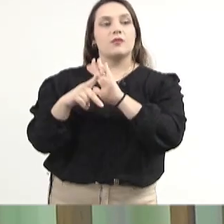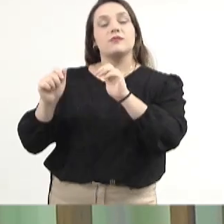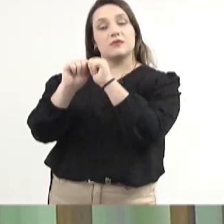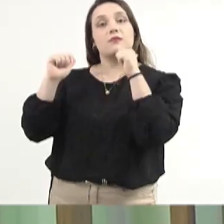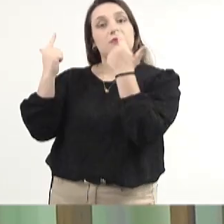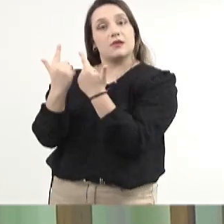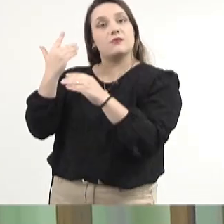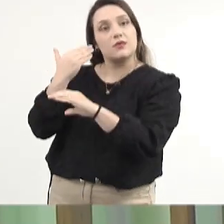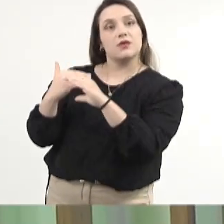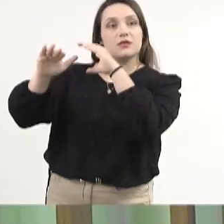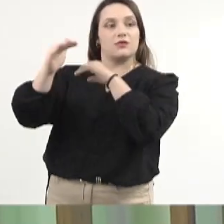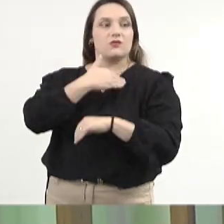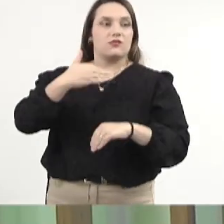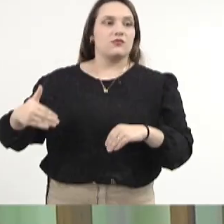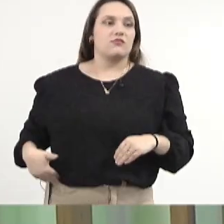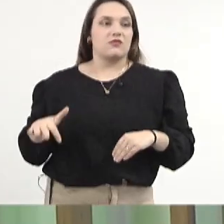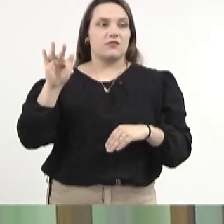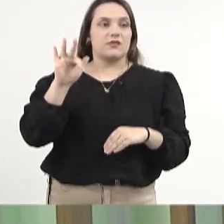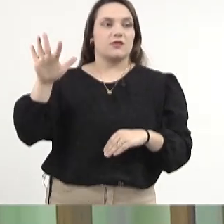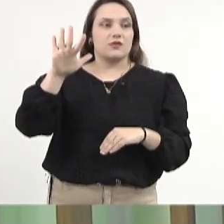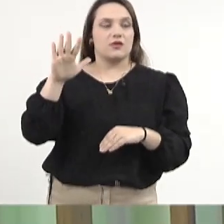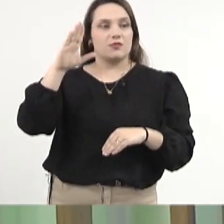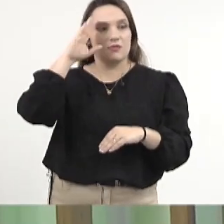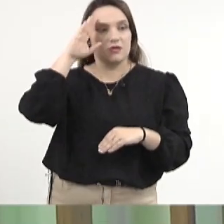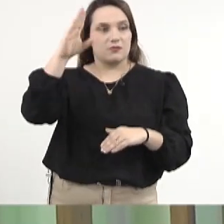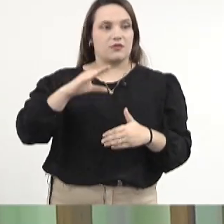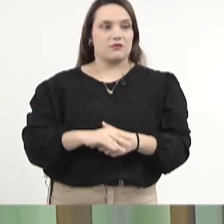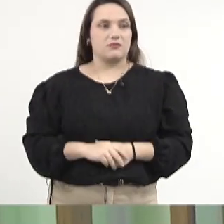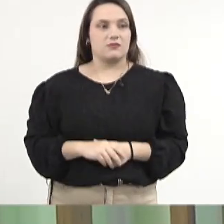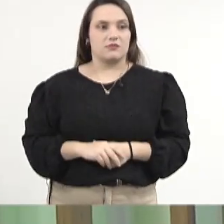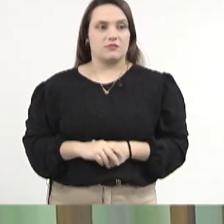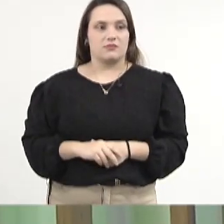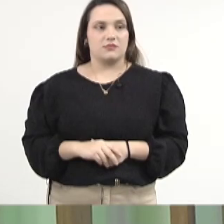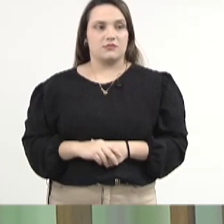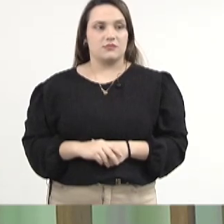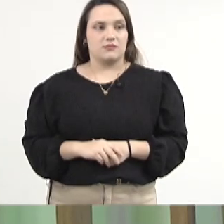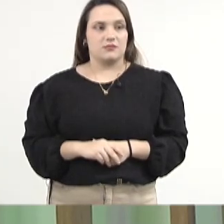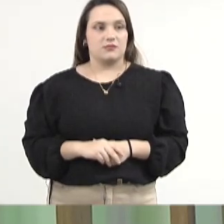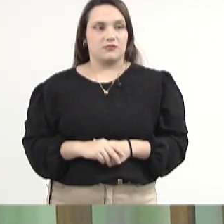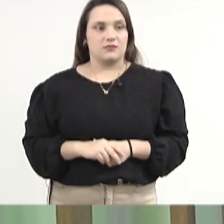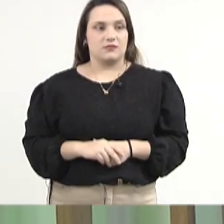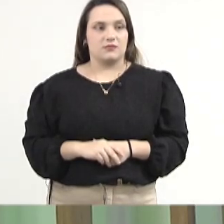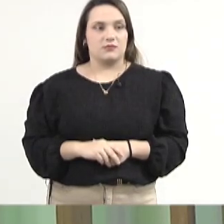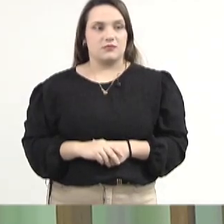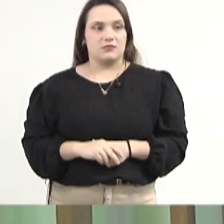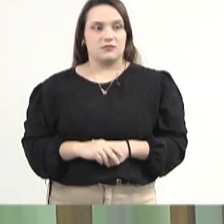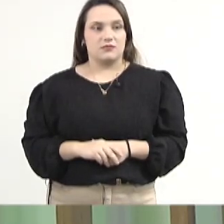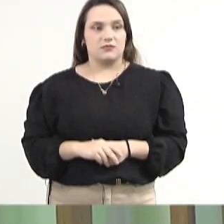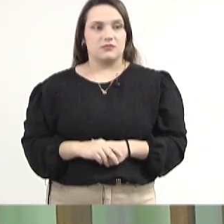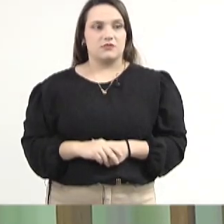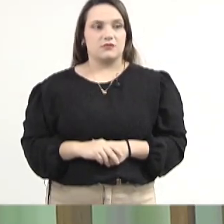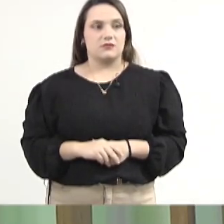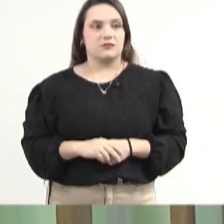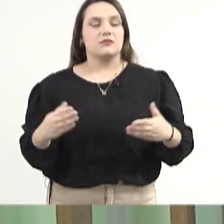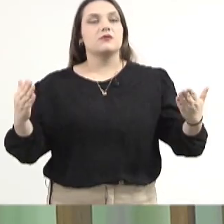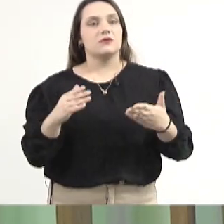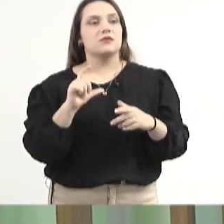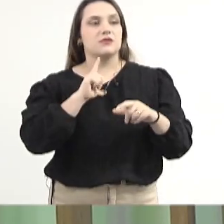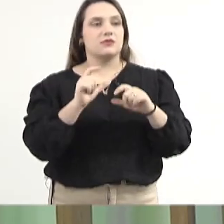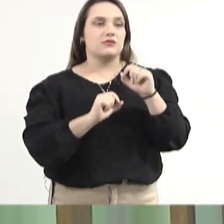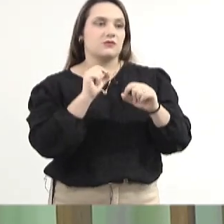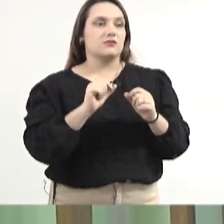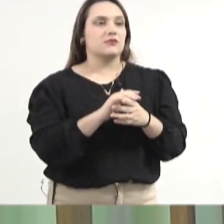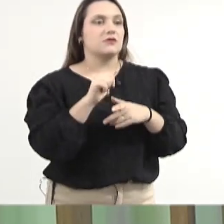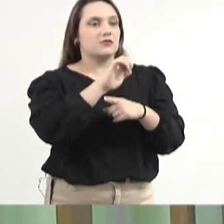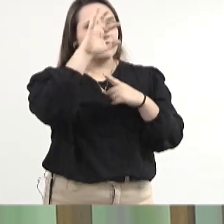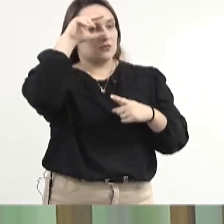ao governo federal e ao Supremo Tribunal Federal, para que esses poderes busquem uma solução para o conflito agrário aqui em Mato Grosso